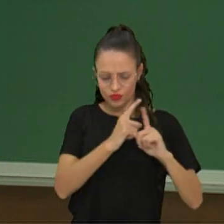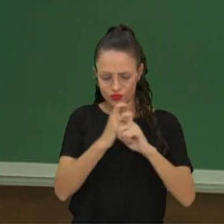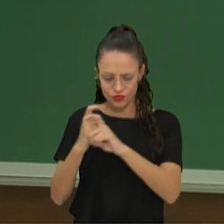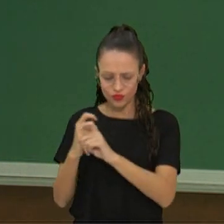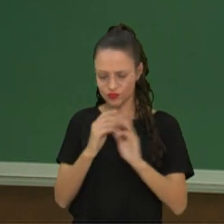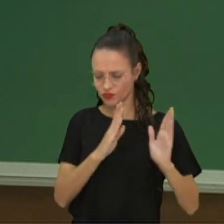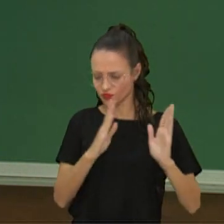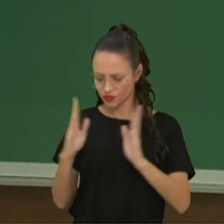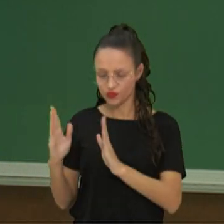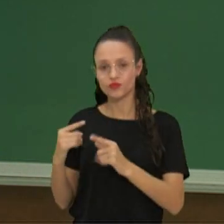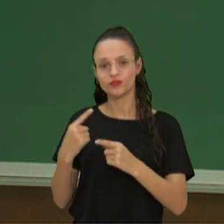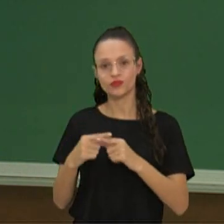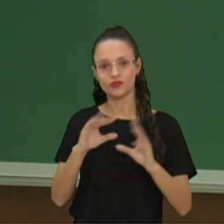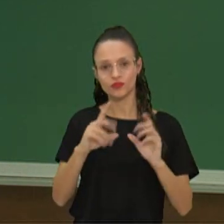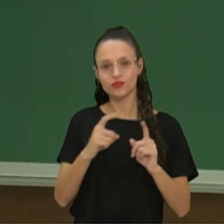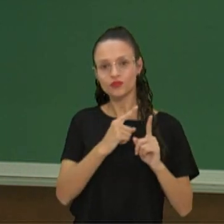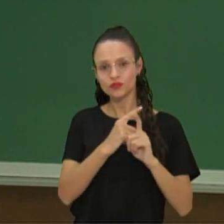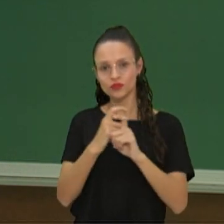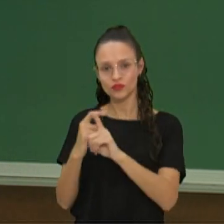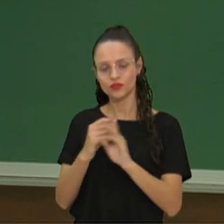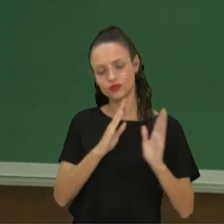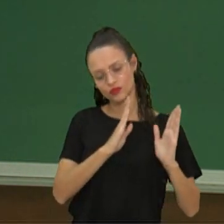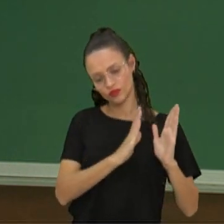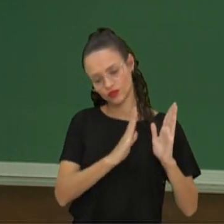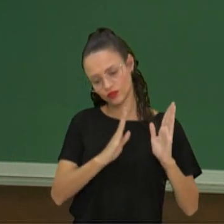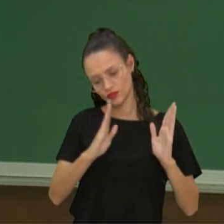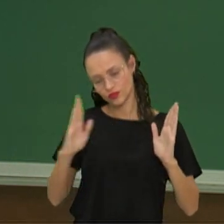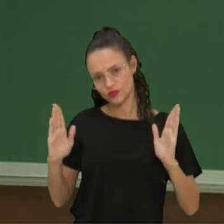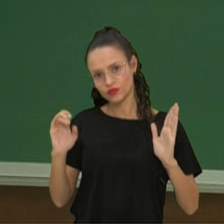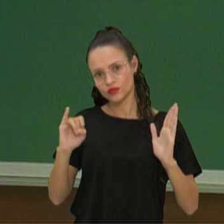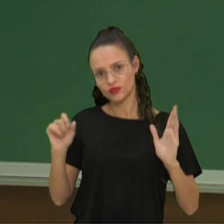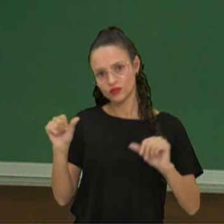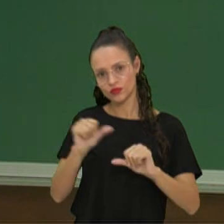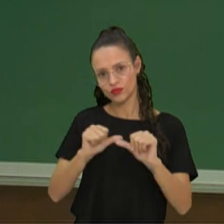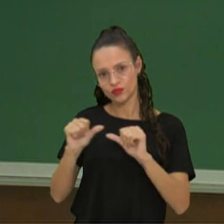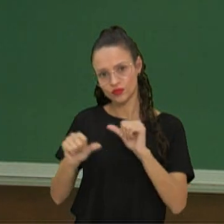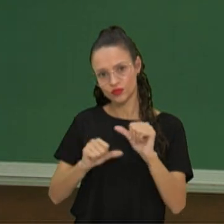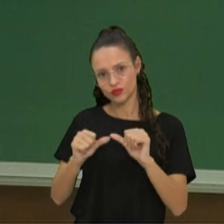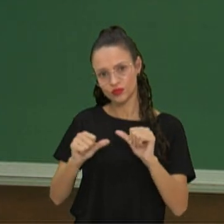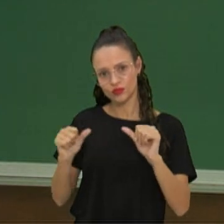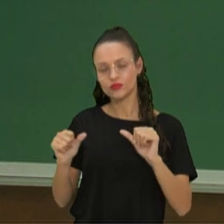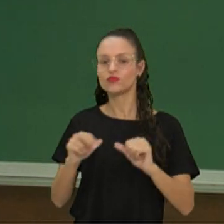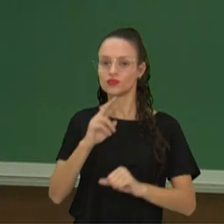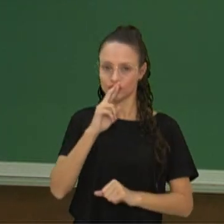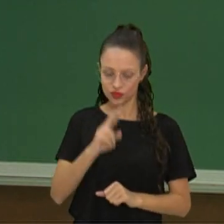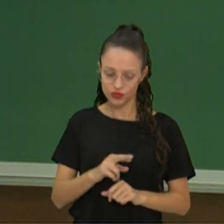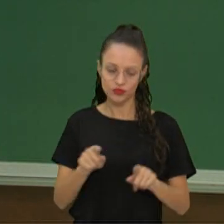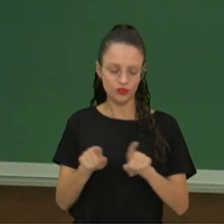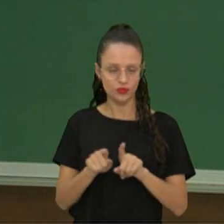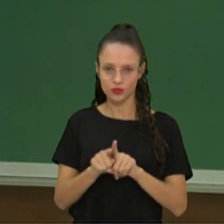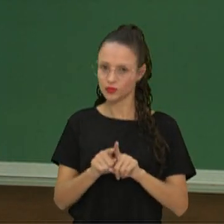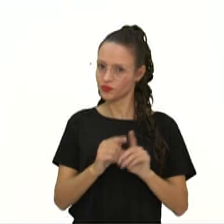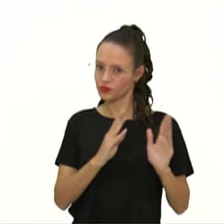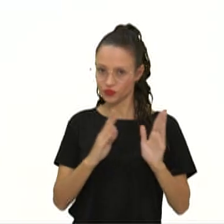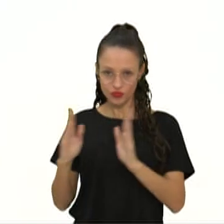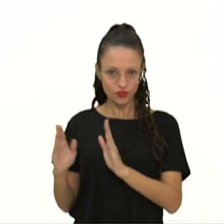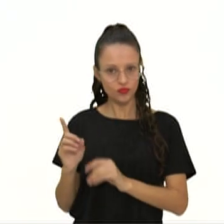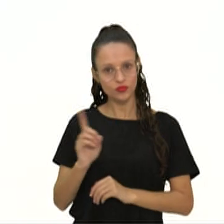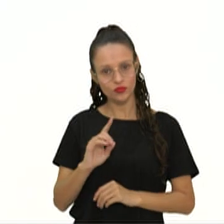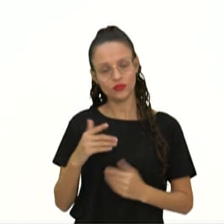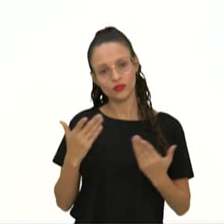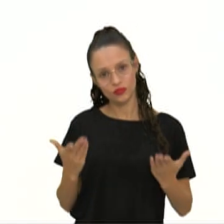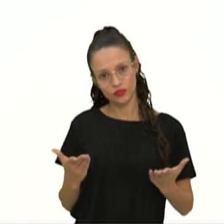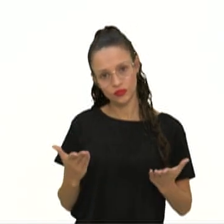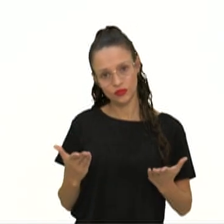Porque todos os polinômios estão escritos de forma ordenada. Se eu mudar a ordem de um dos polinômios, o resultado já não sai um polinômio ordenado. Ou